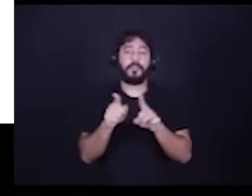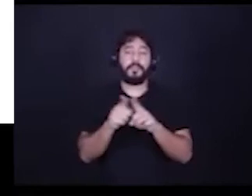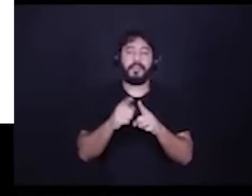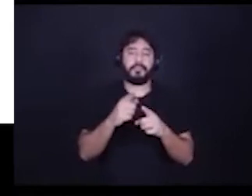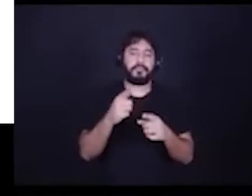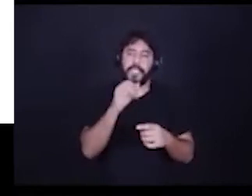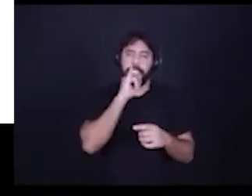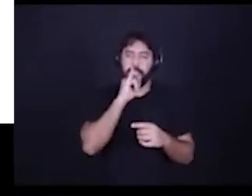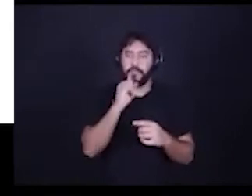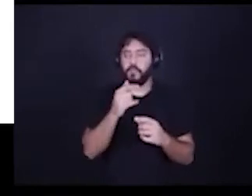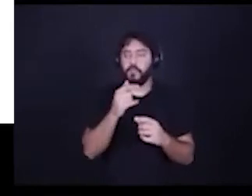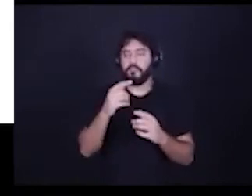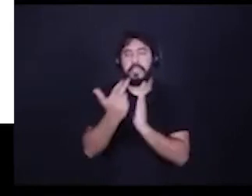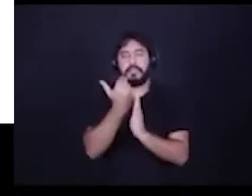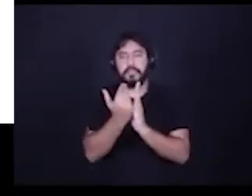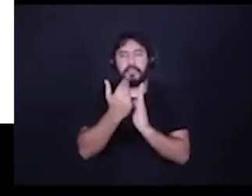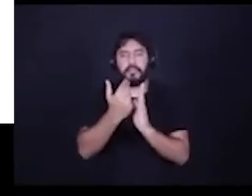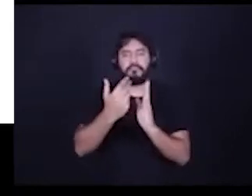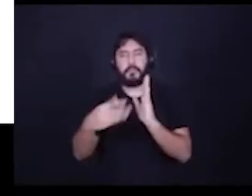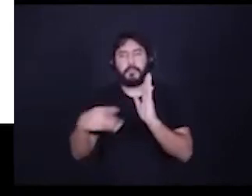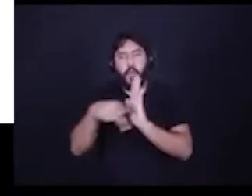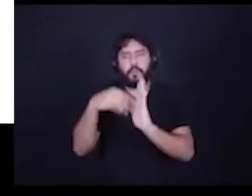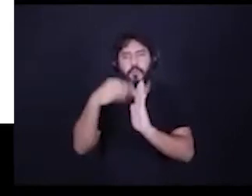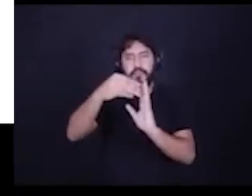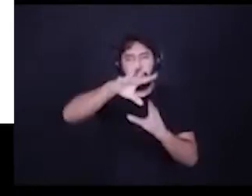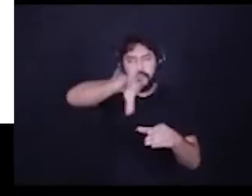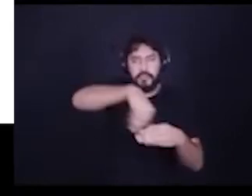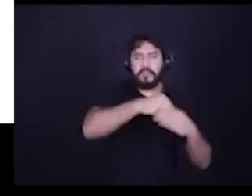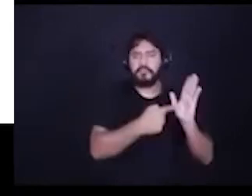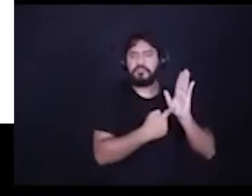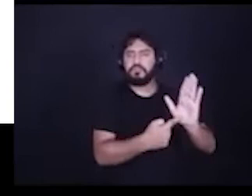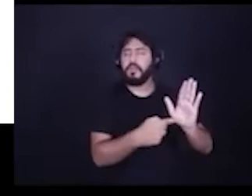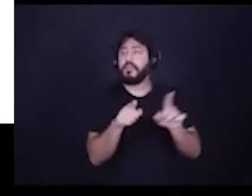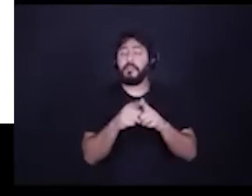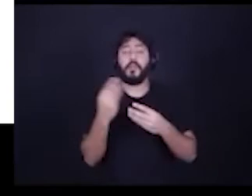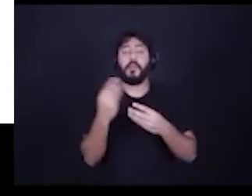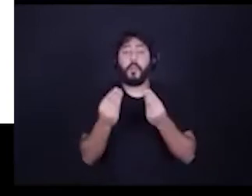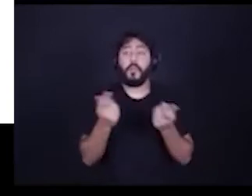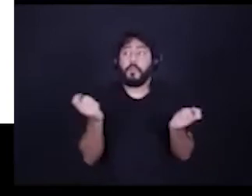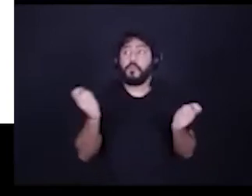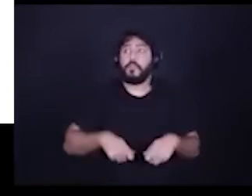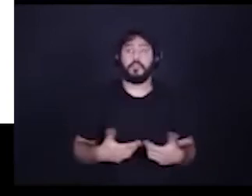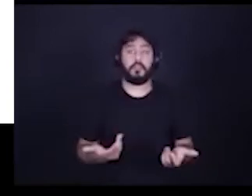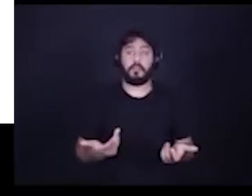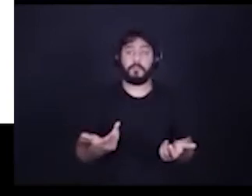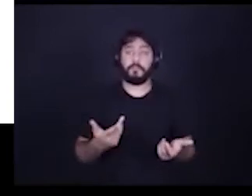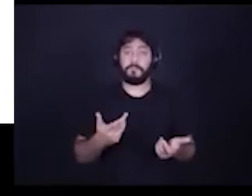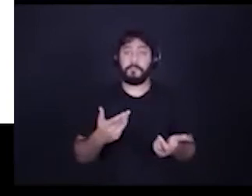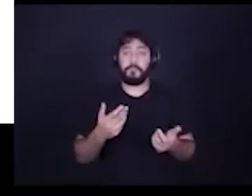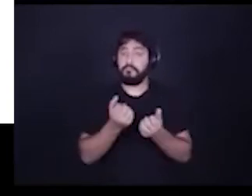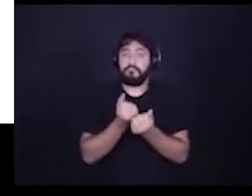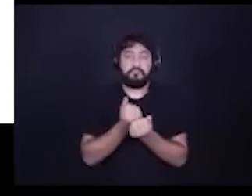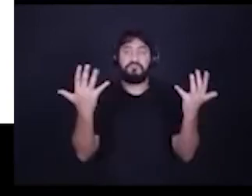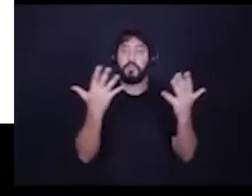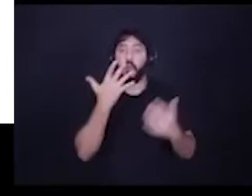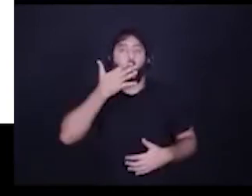design desse momento atual. Como é que eu expandia, como é que eu podia expandir a proposta de cores,